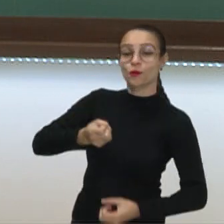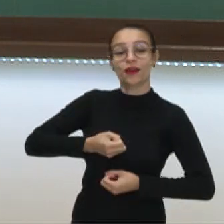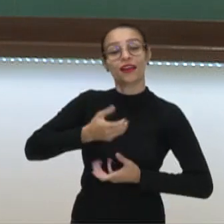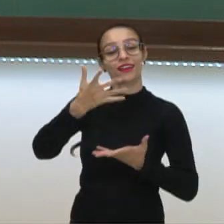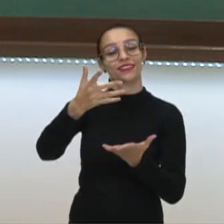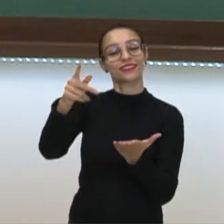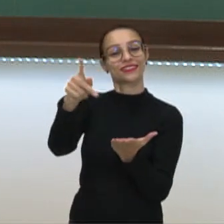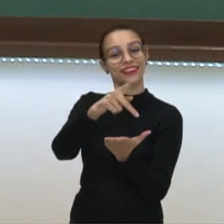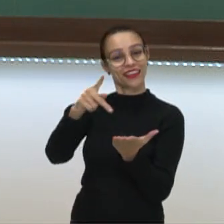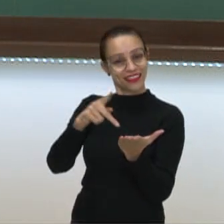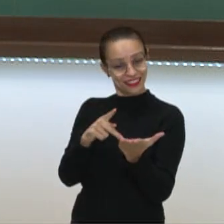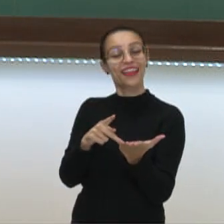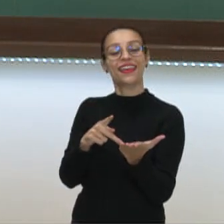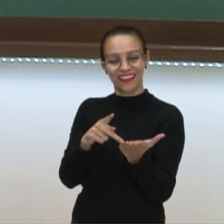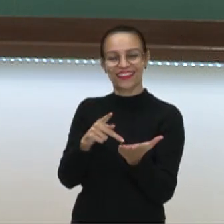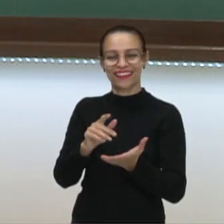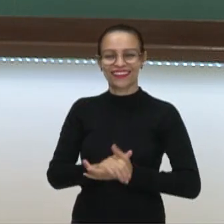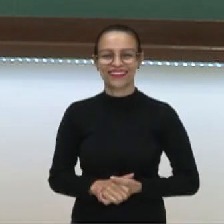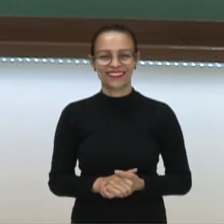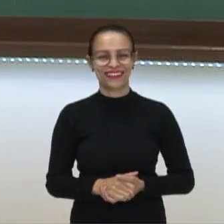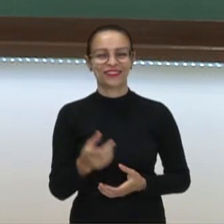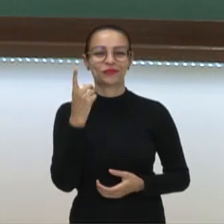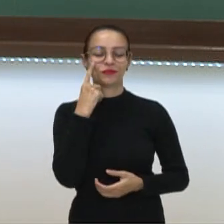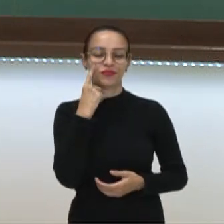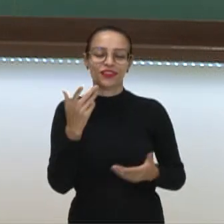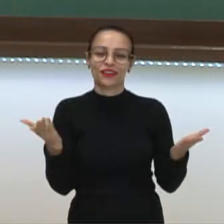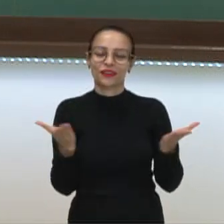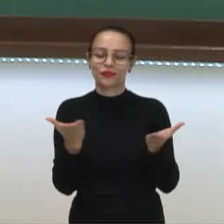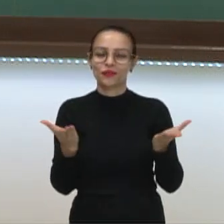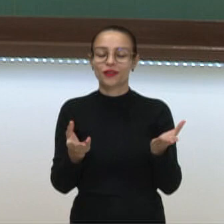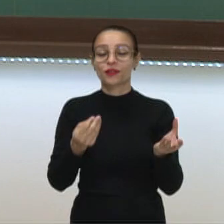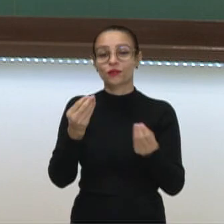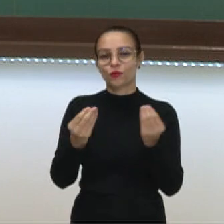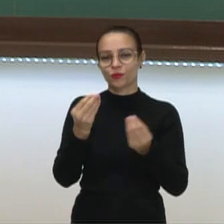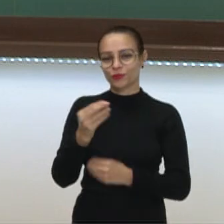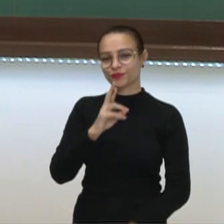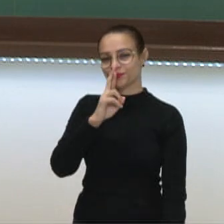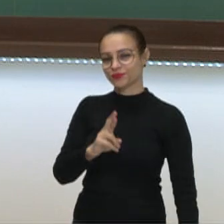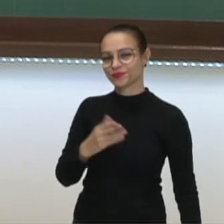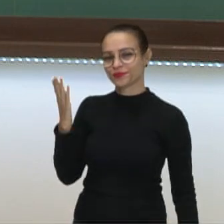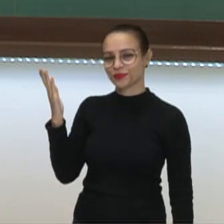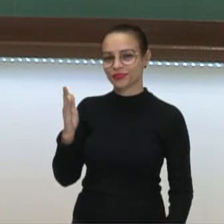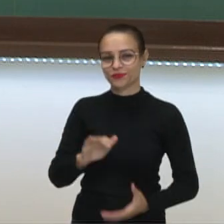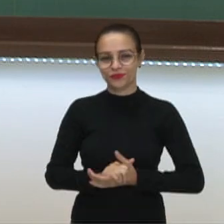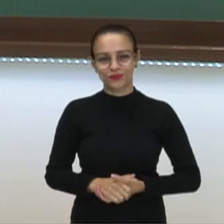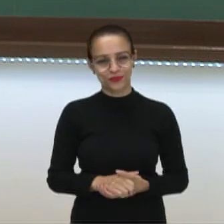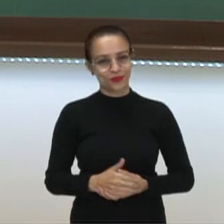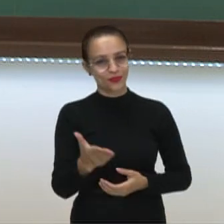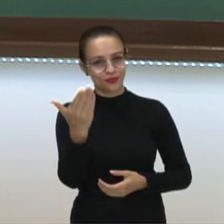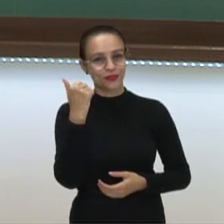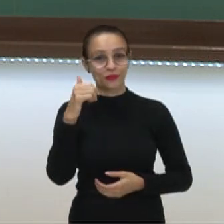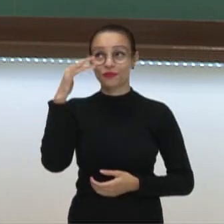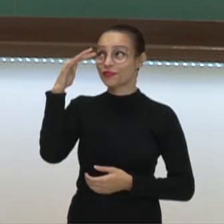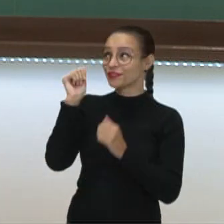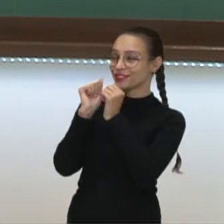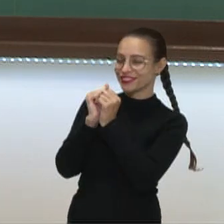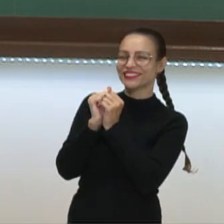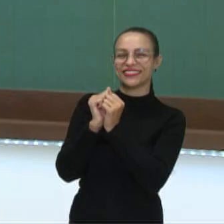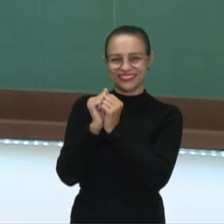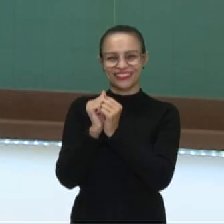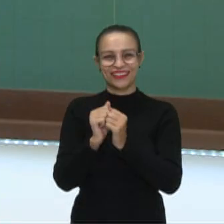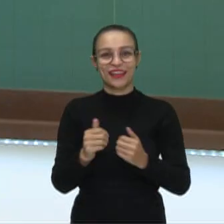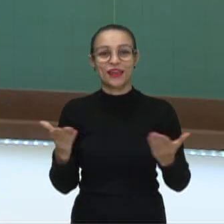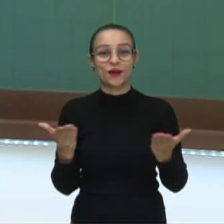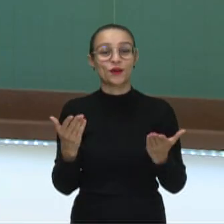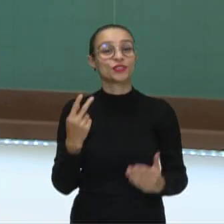Libras? Ah, muito bem, então vamos ver agora como ficou a nossa resposta? Vem comigo, Vivi! Hoje